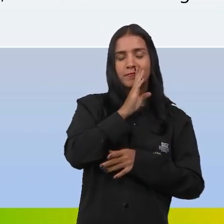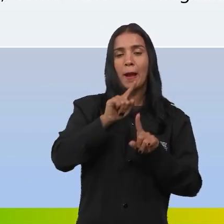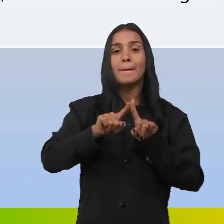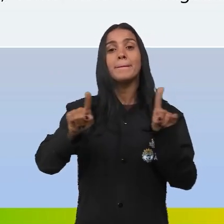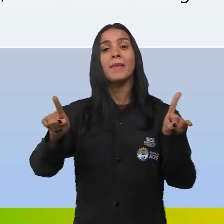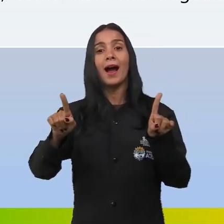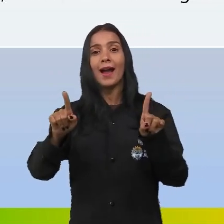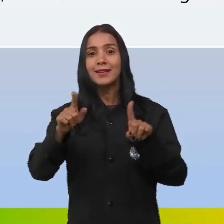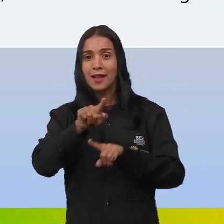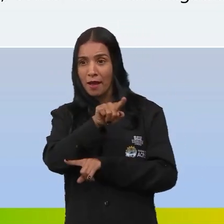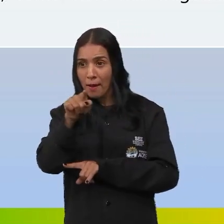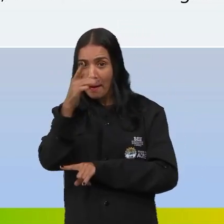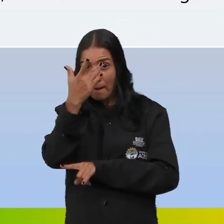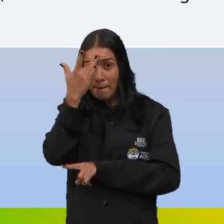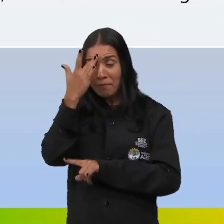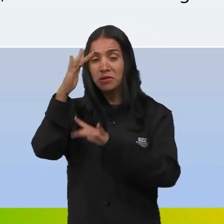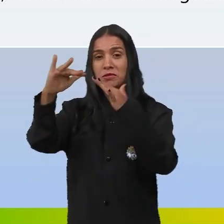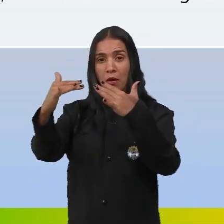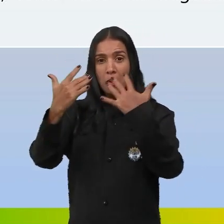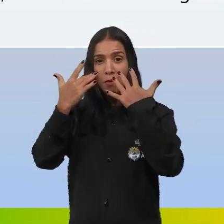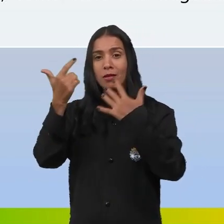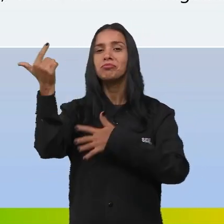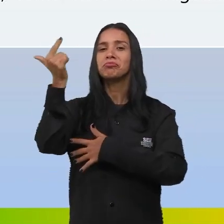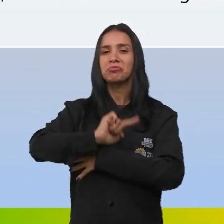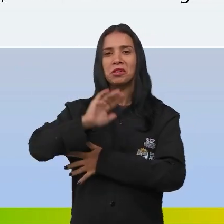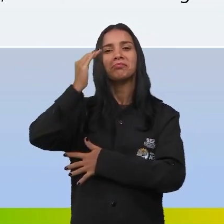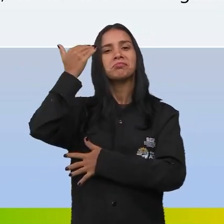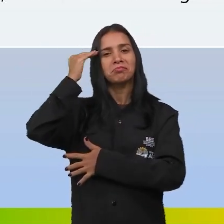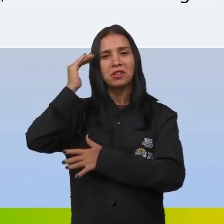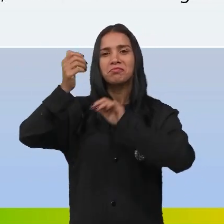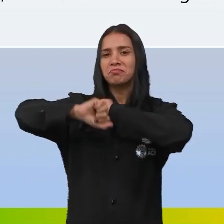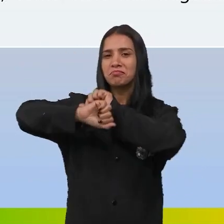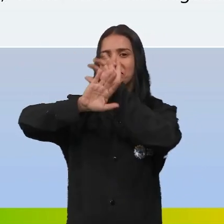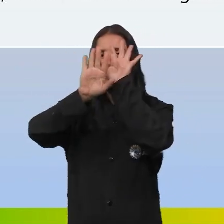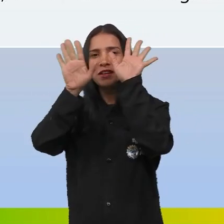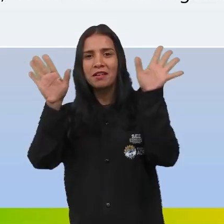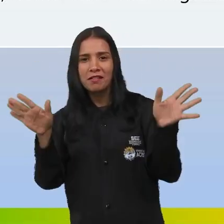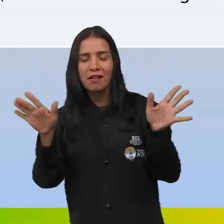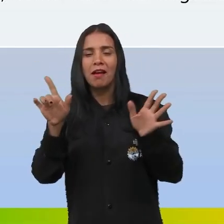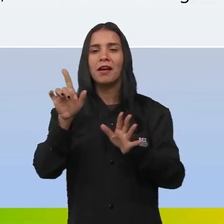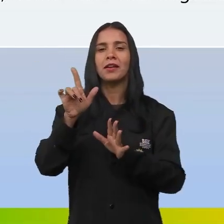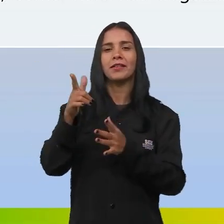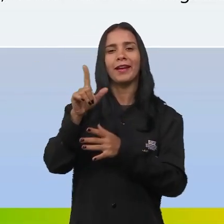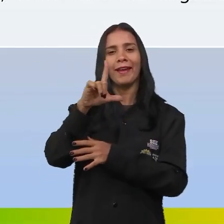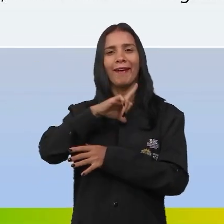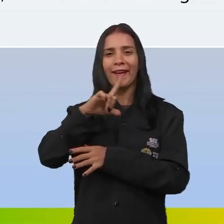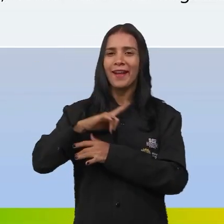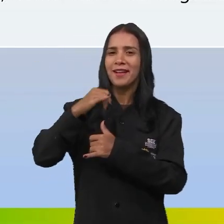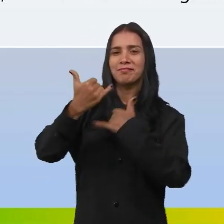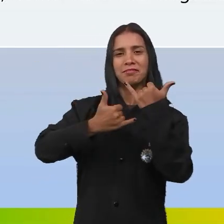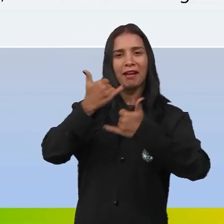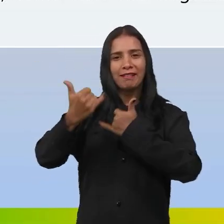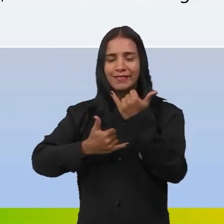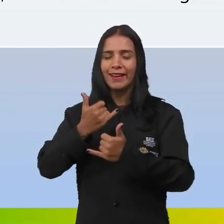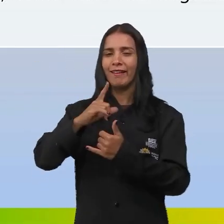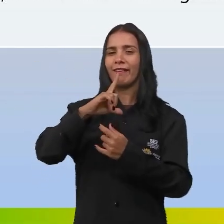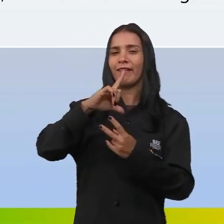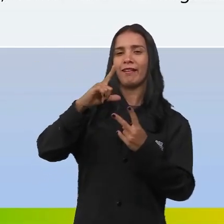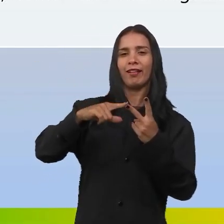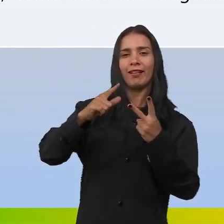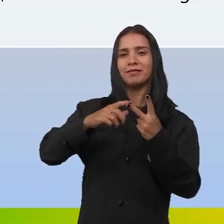mas se comunica tranquilamente, todo mundo consegue entender as peripécias do Mr.